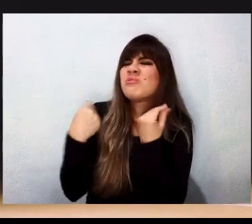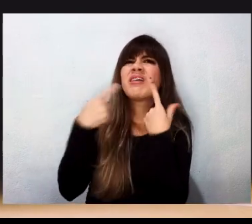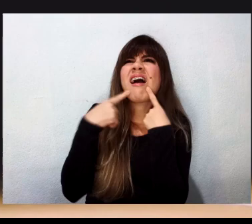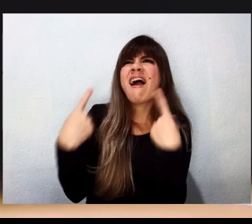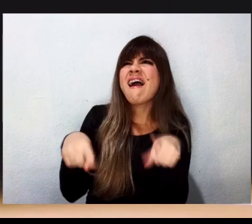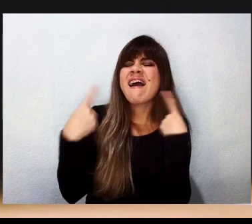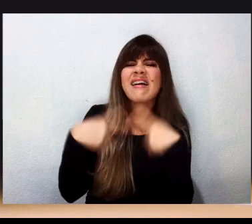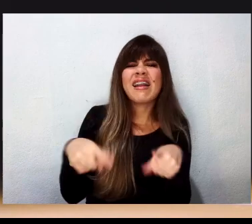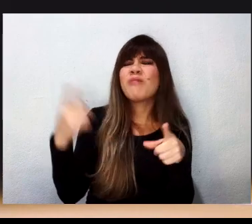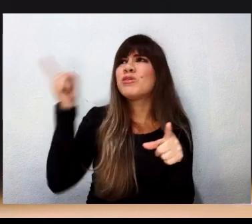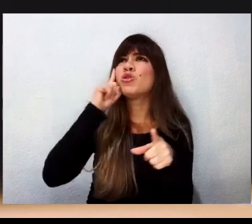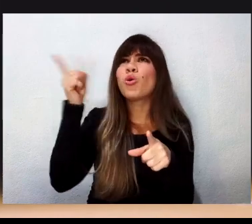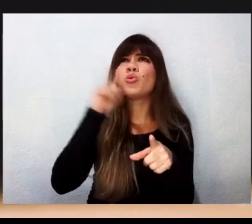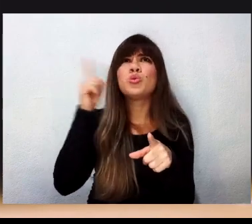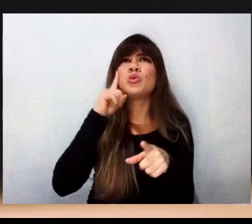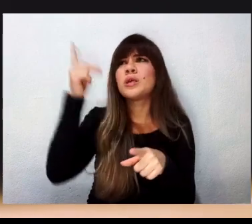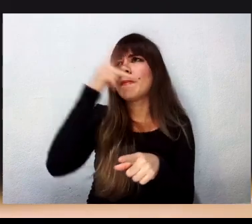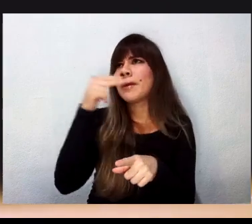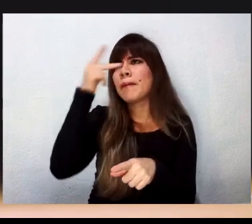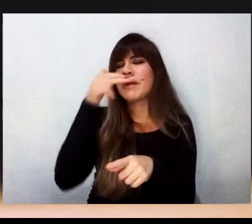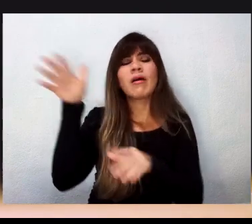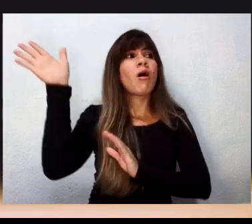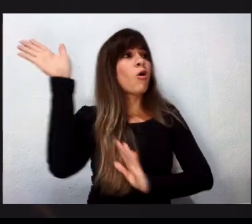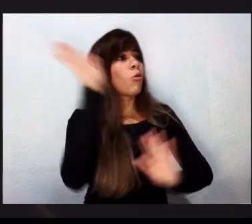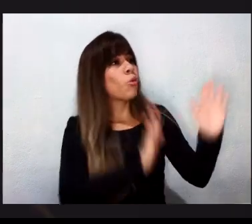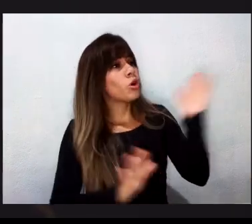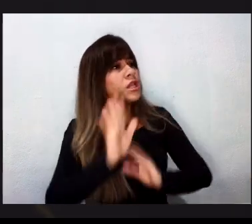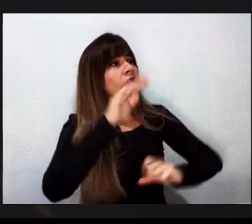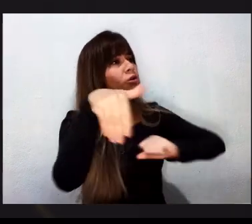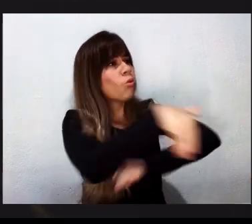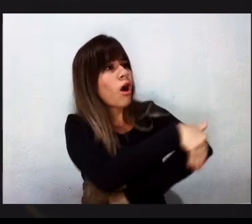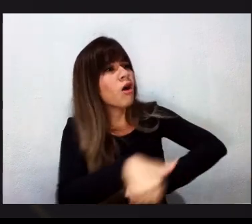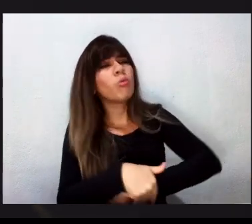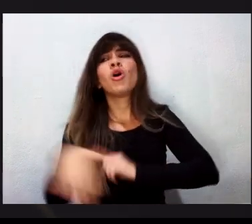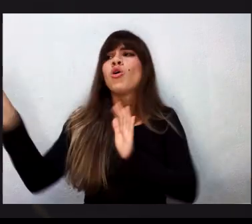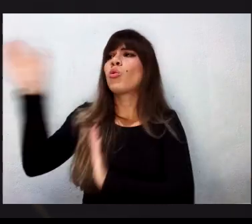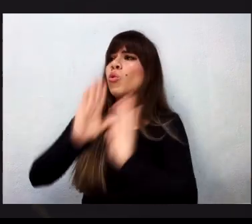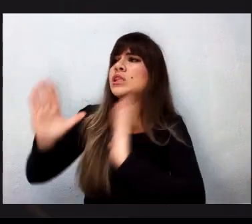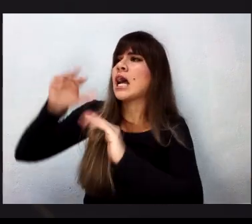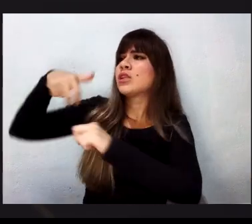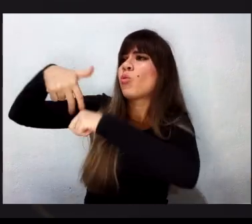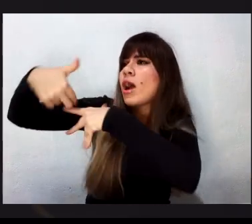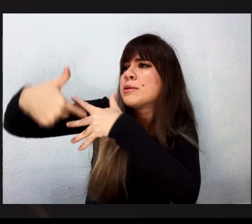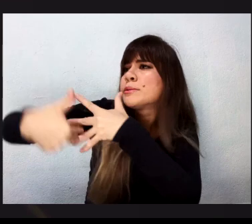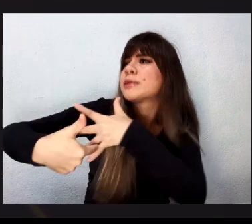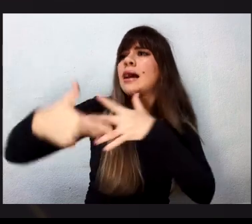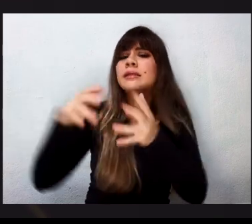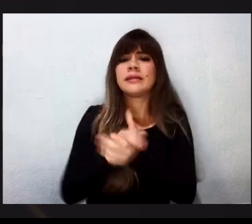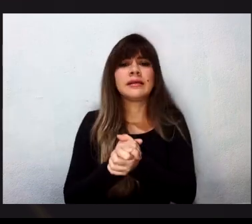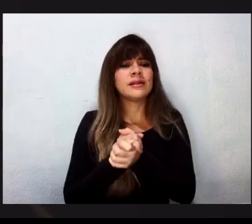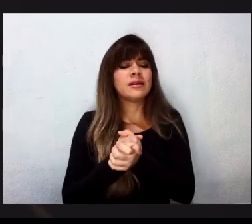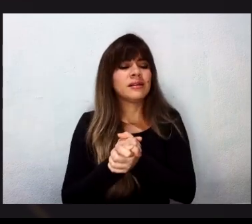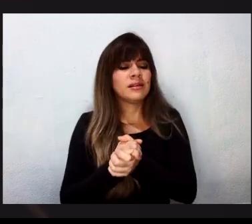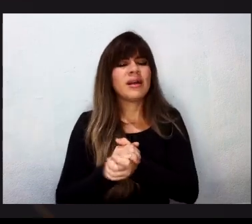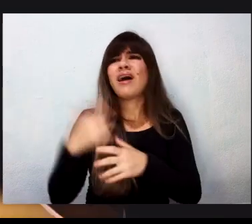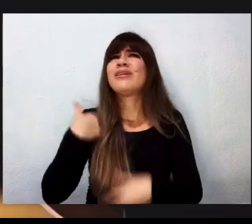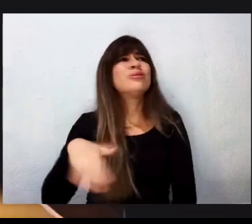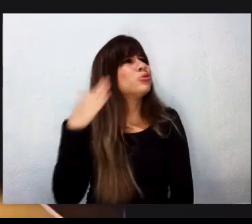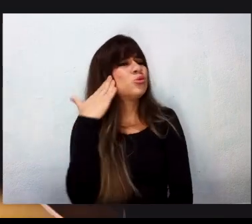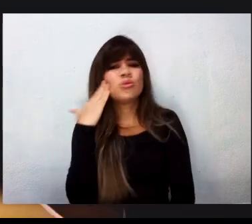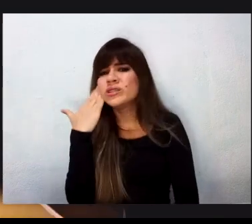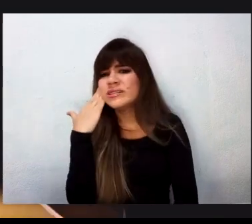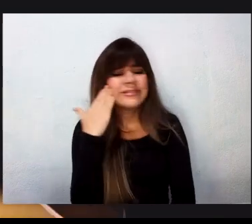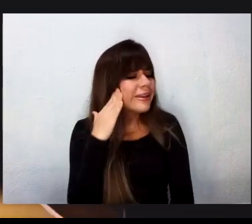demais. Ela reclama todo dia da mesma coisa. Cuidado com a rua. Cuidado com a escada. Ela